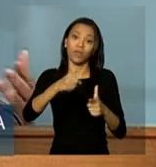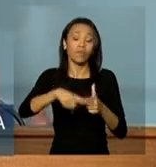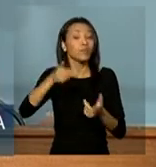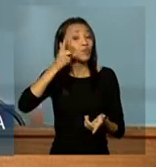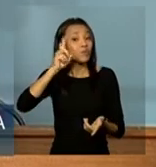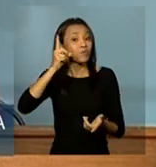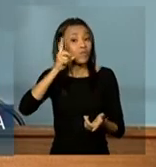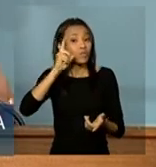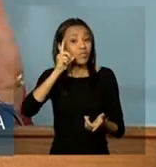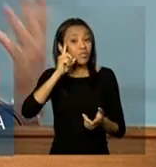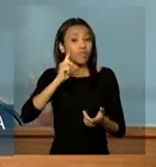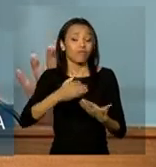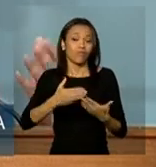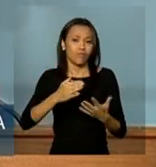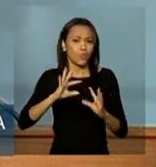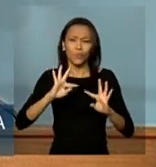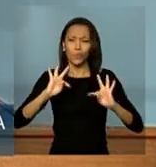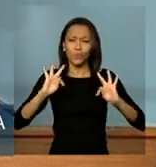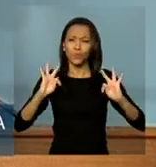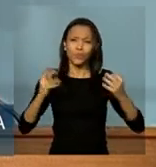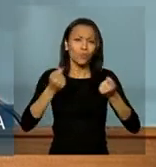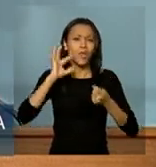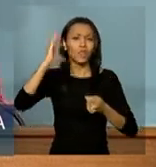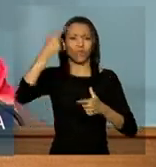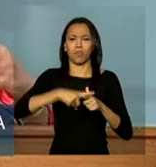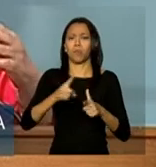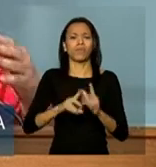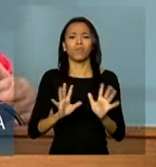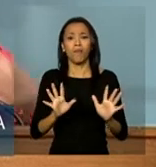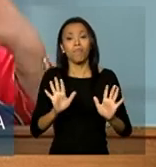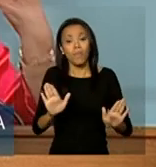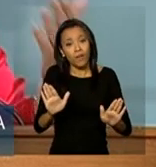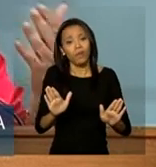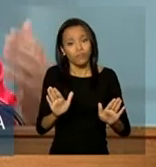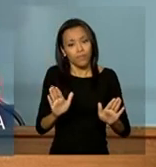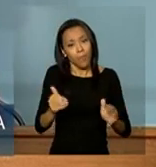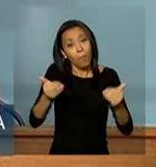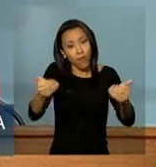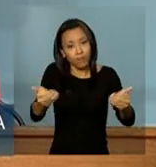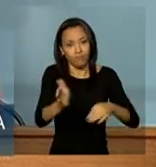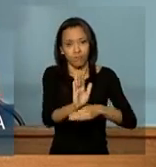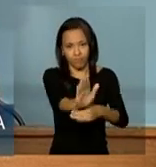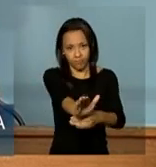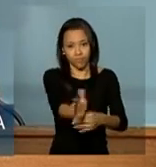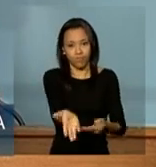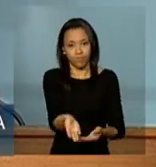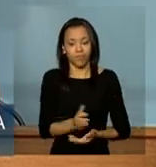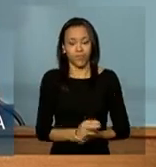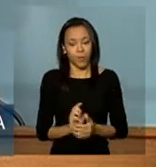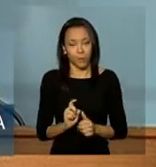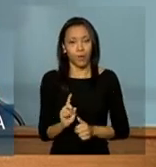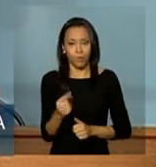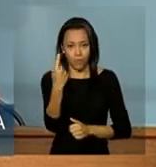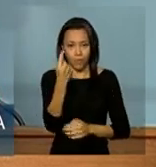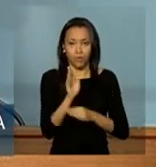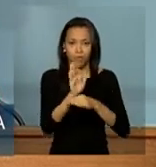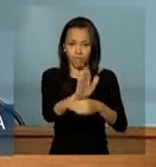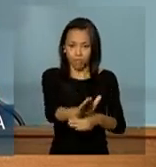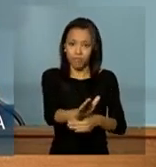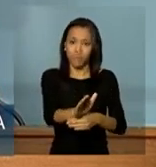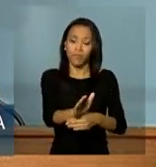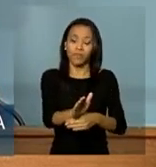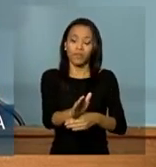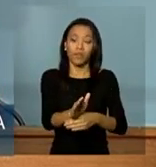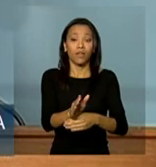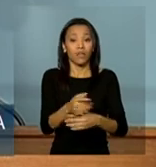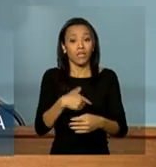forma melhor. Não resolve todos os problemas, mas dá um passo. É um primeiro passo que, sem